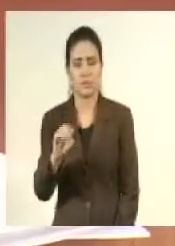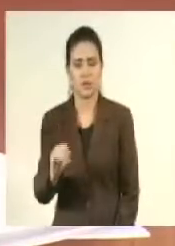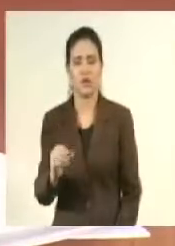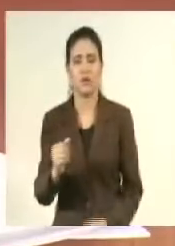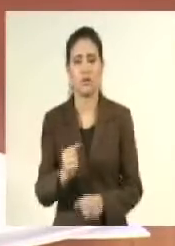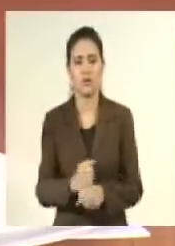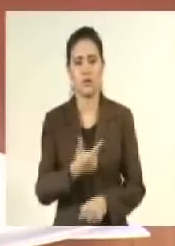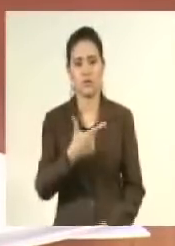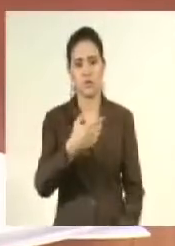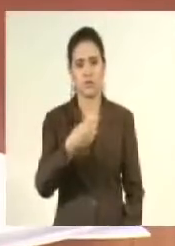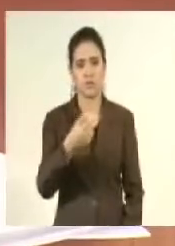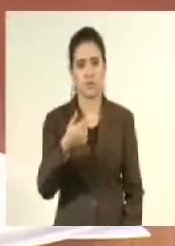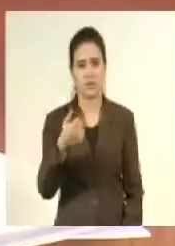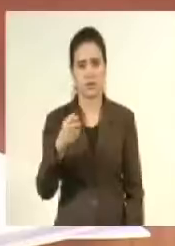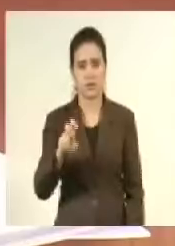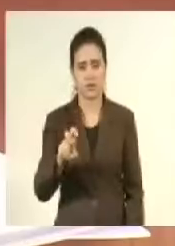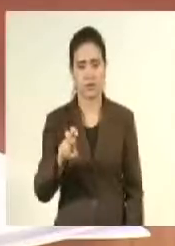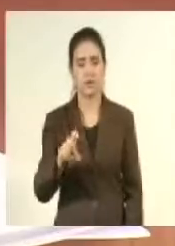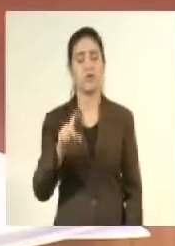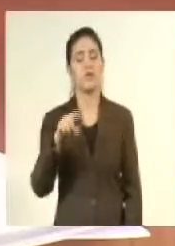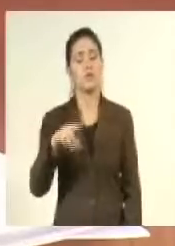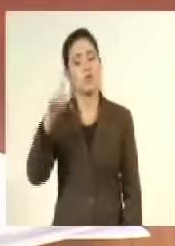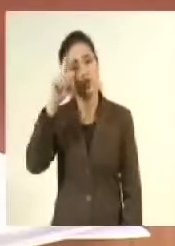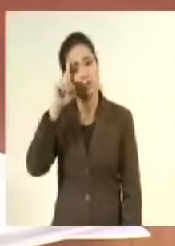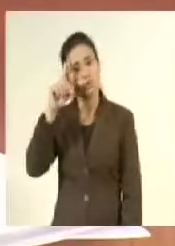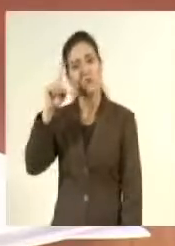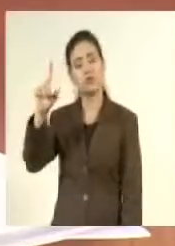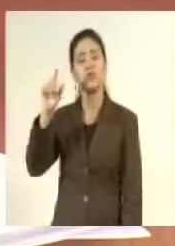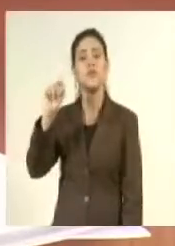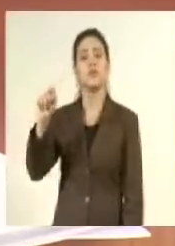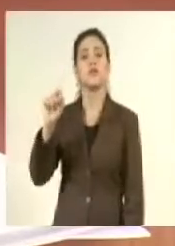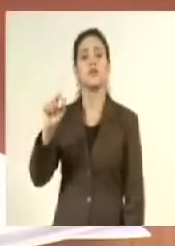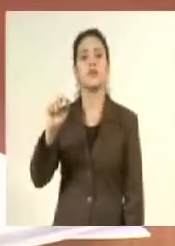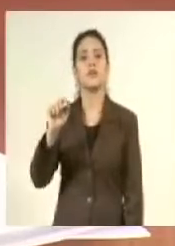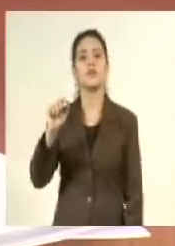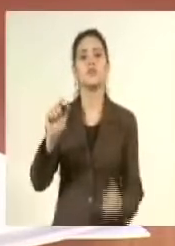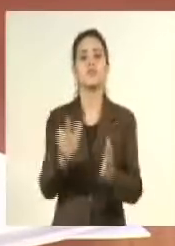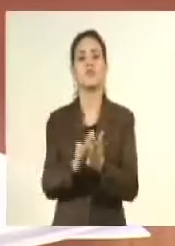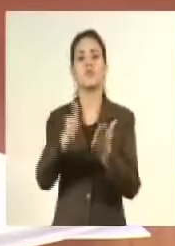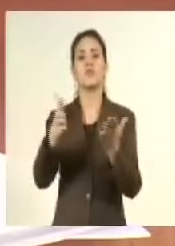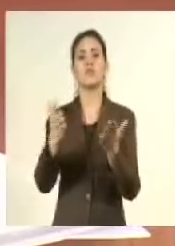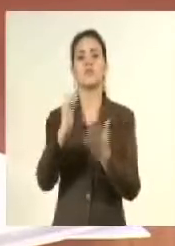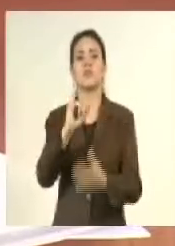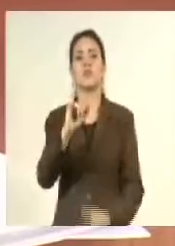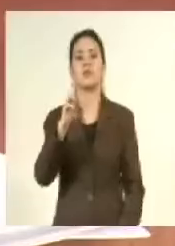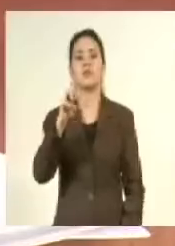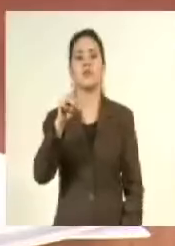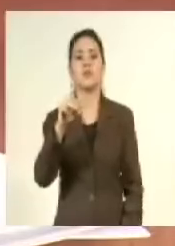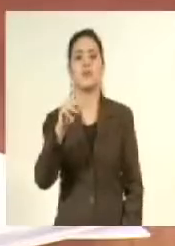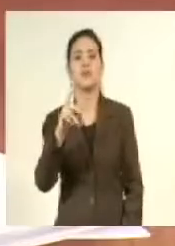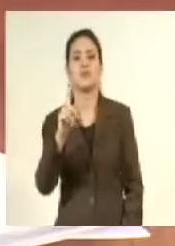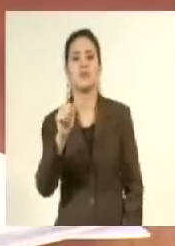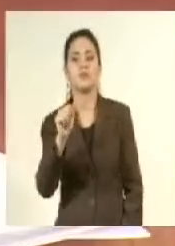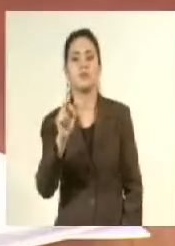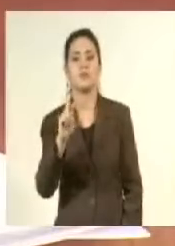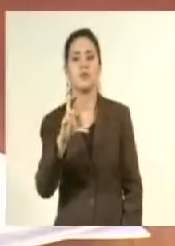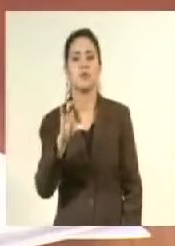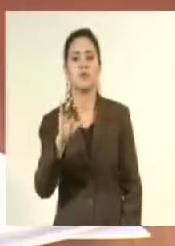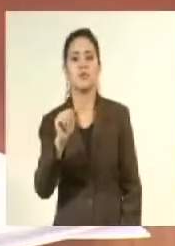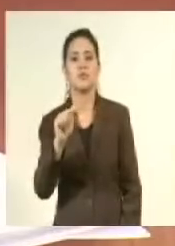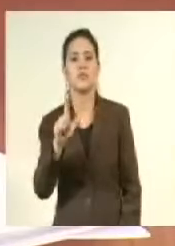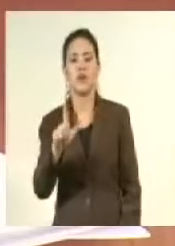foi o dia que o jornal Imparcial se apequenou. O dia que o jornal Imparcial